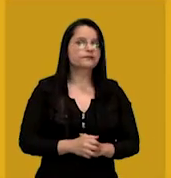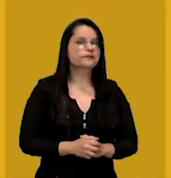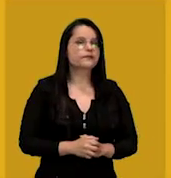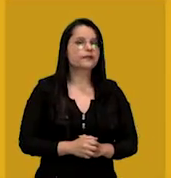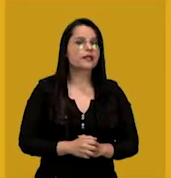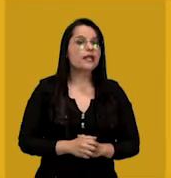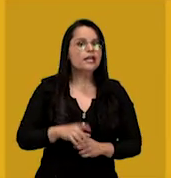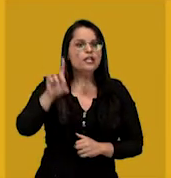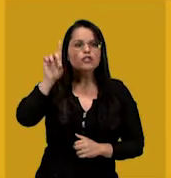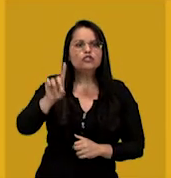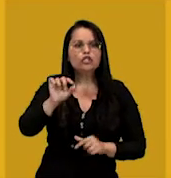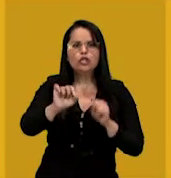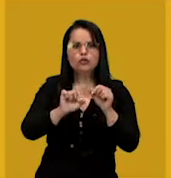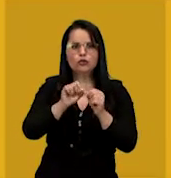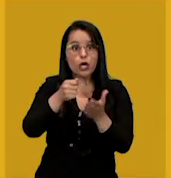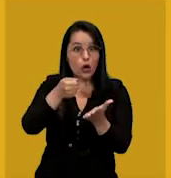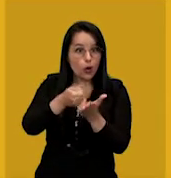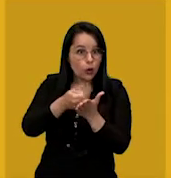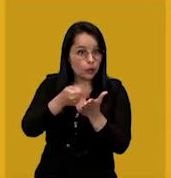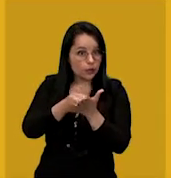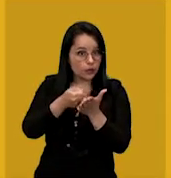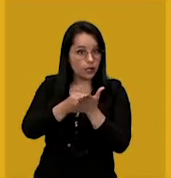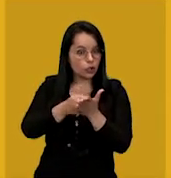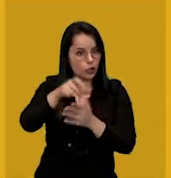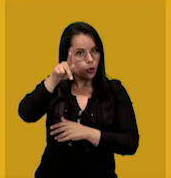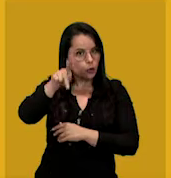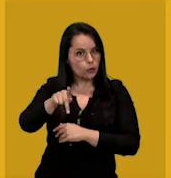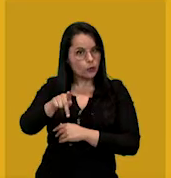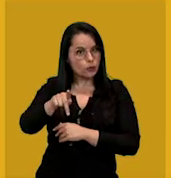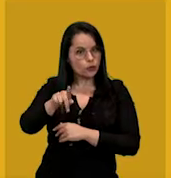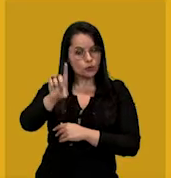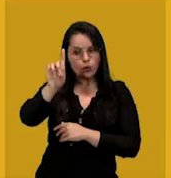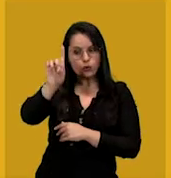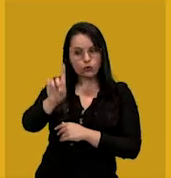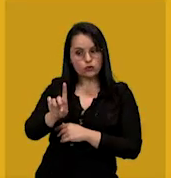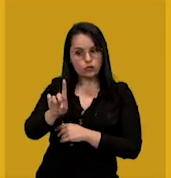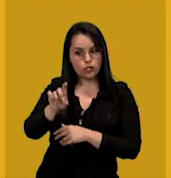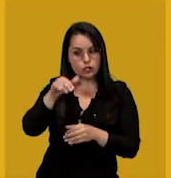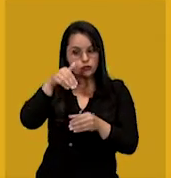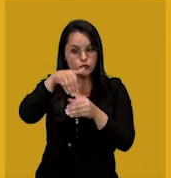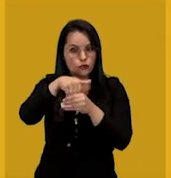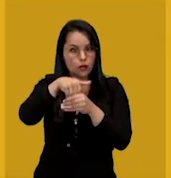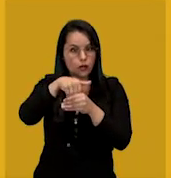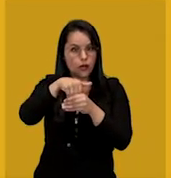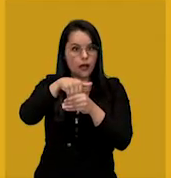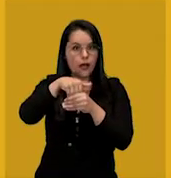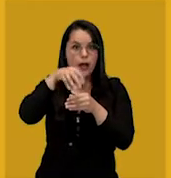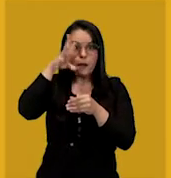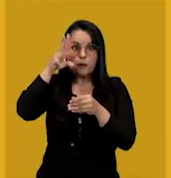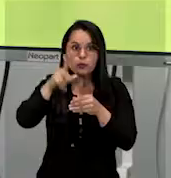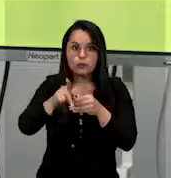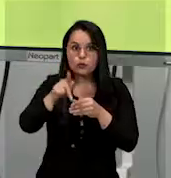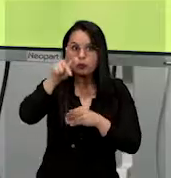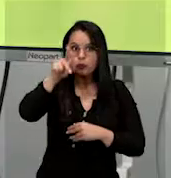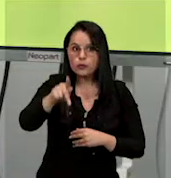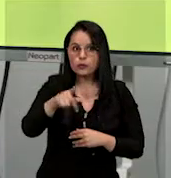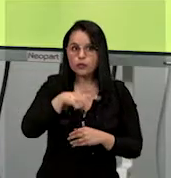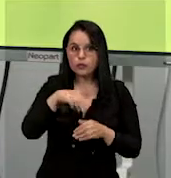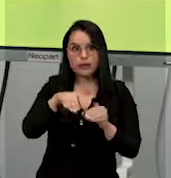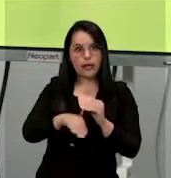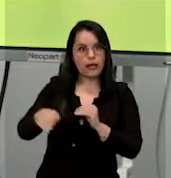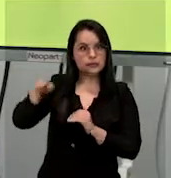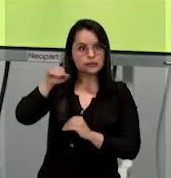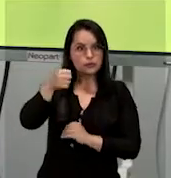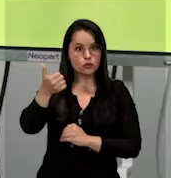E esse direito ele é obrigatório para algumas pessoas. O direito de votar ele é obrigatório para as pessoas que têm acima